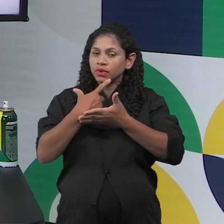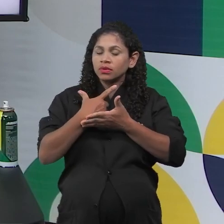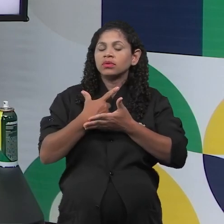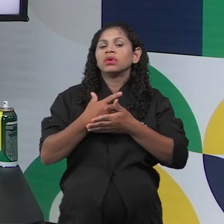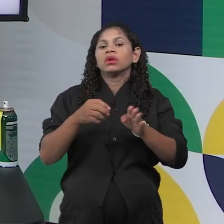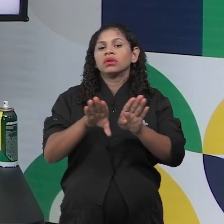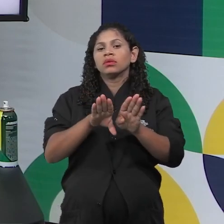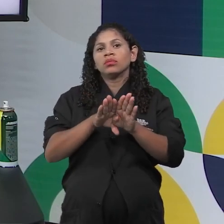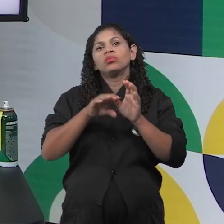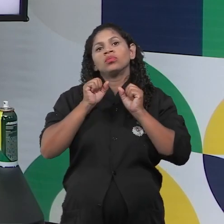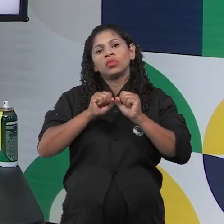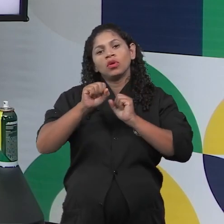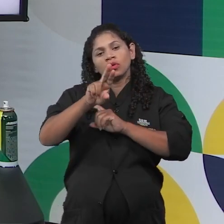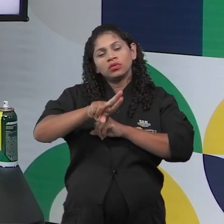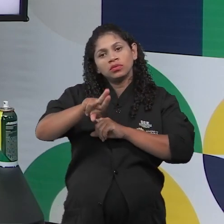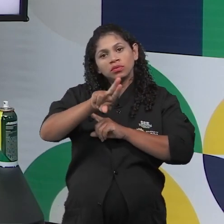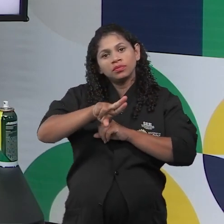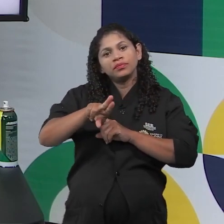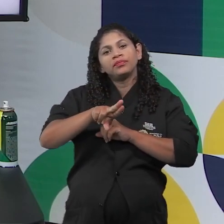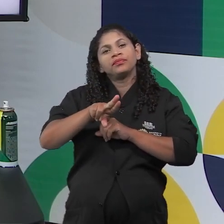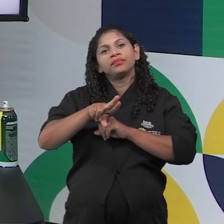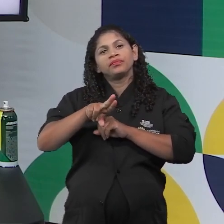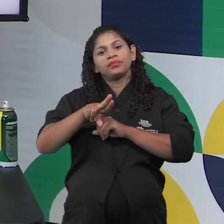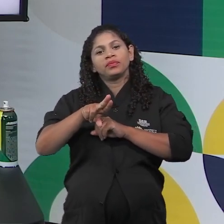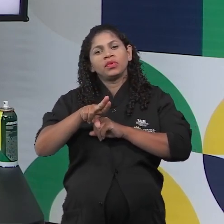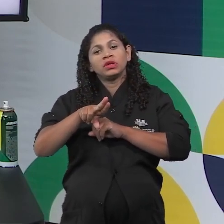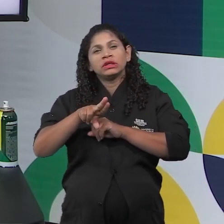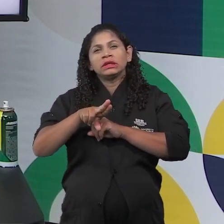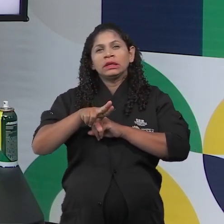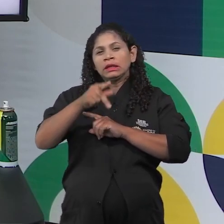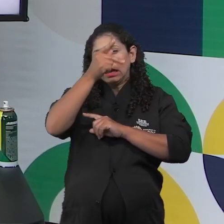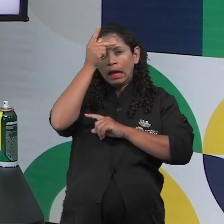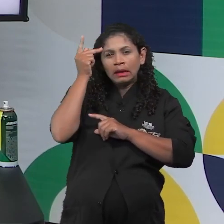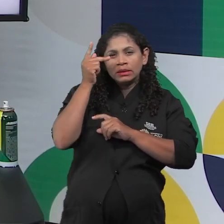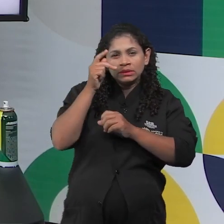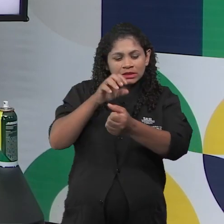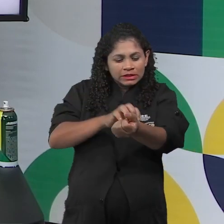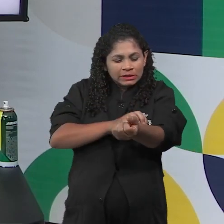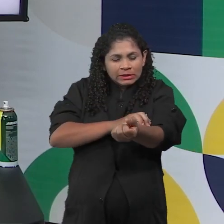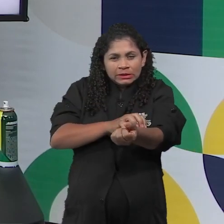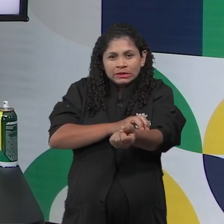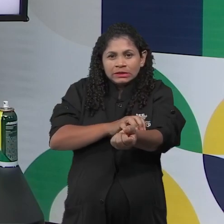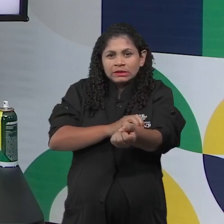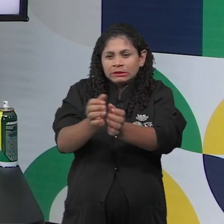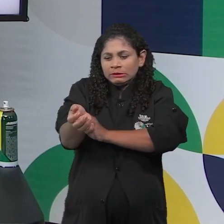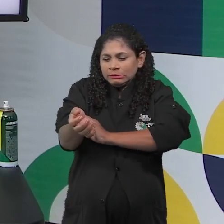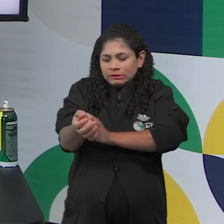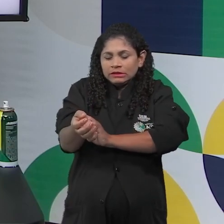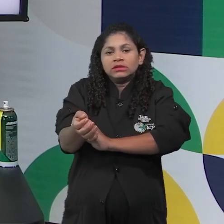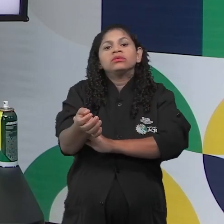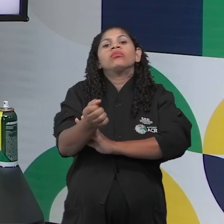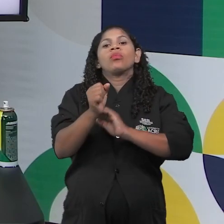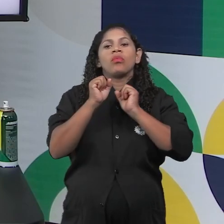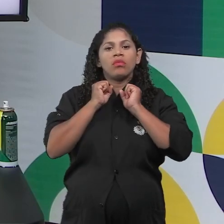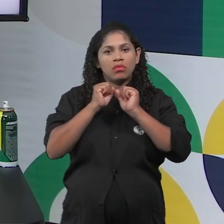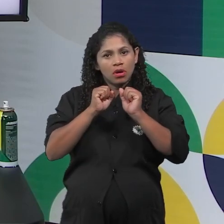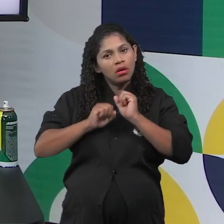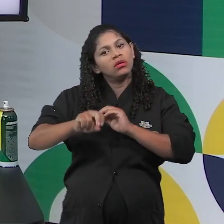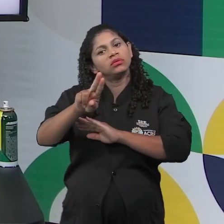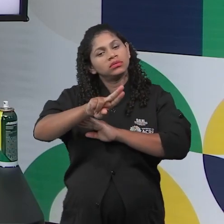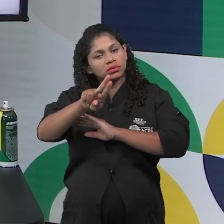podem ser utilizados ali, por exemplo, para uma reação alérgica, né? A gente tem a adrenalina, que também é aplicada de